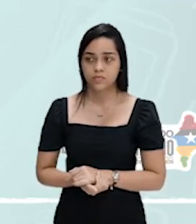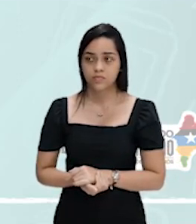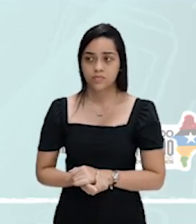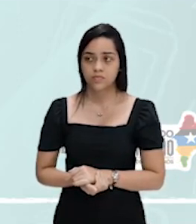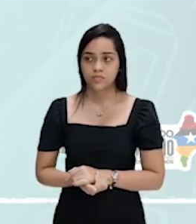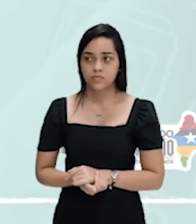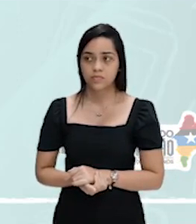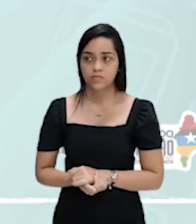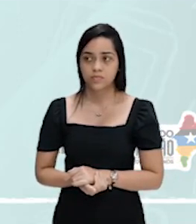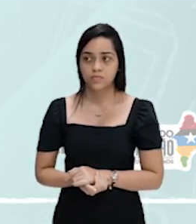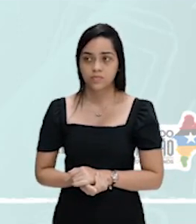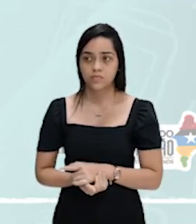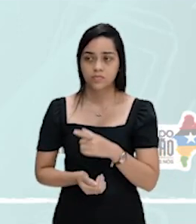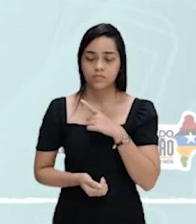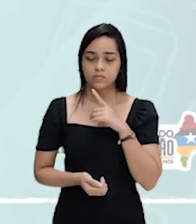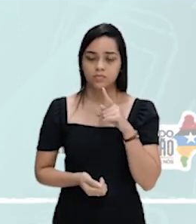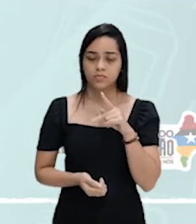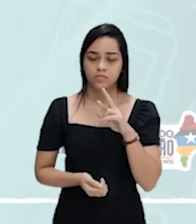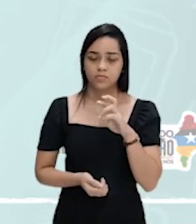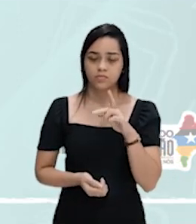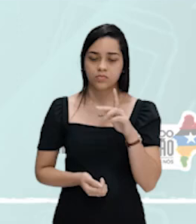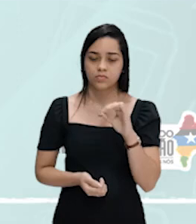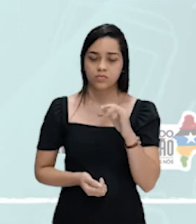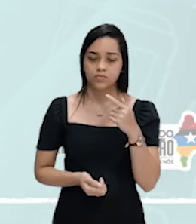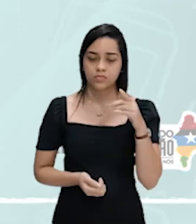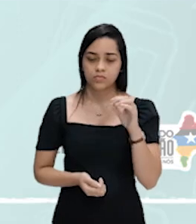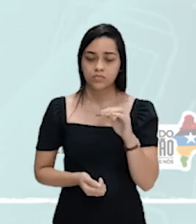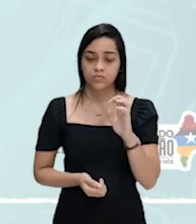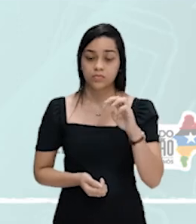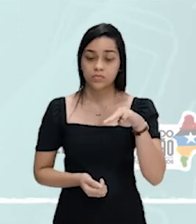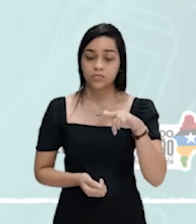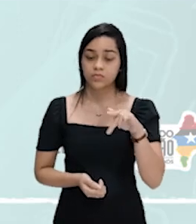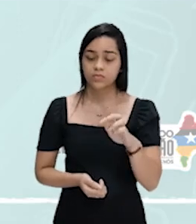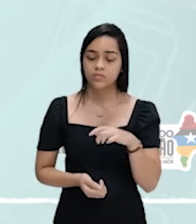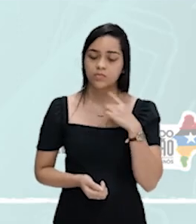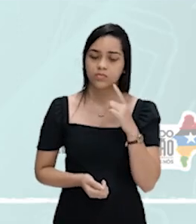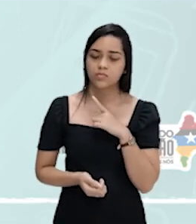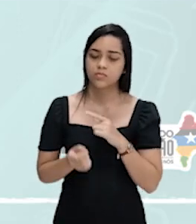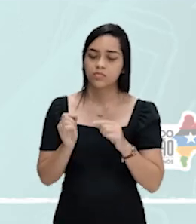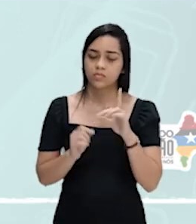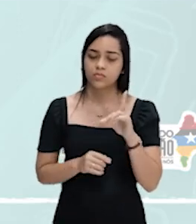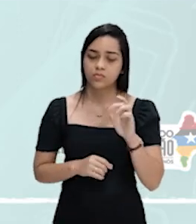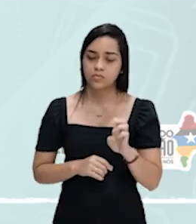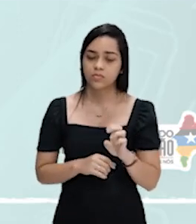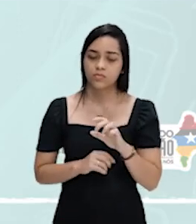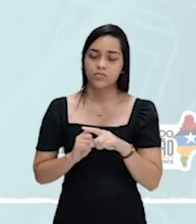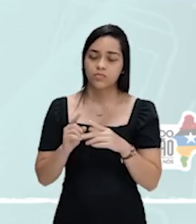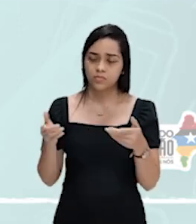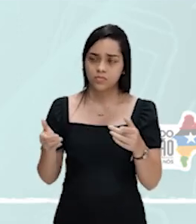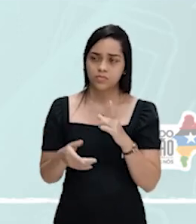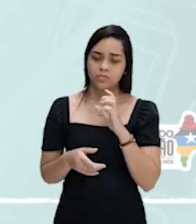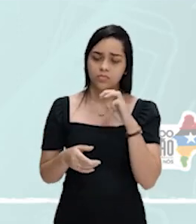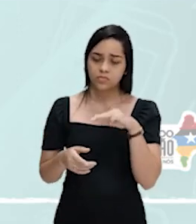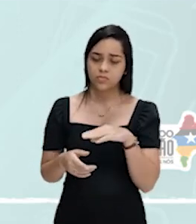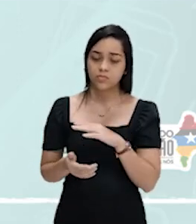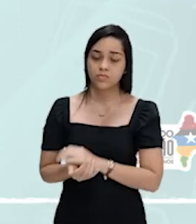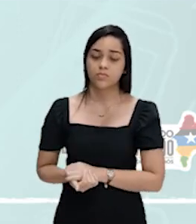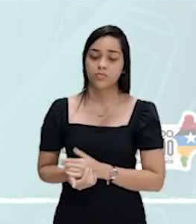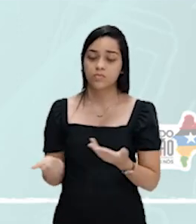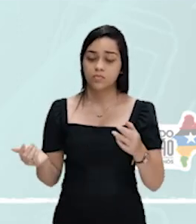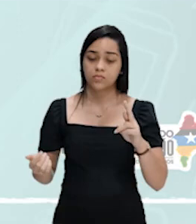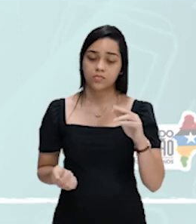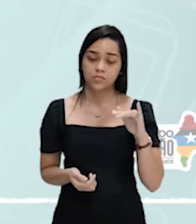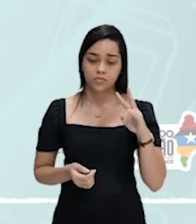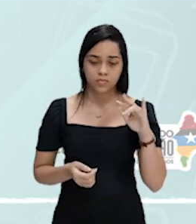que confio olha só tem aqui uma preposição em que a gente vê muito de que mas aqui a gente tem um em que é Estiva